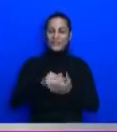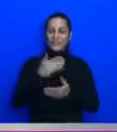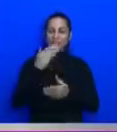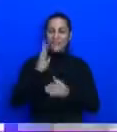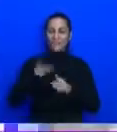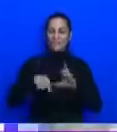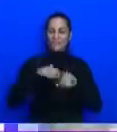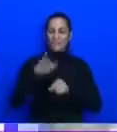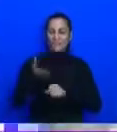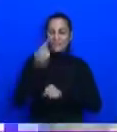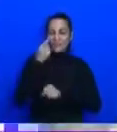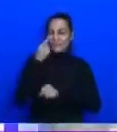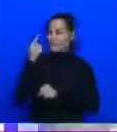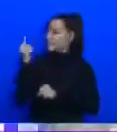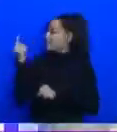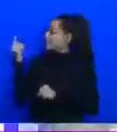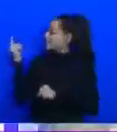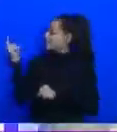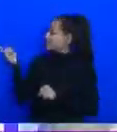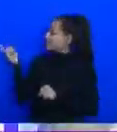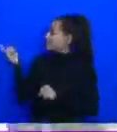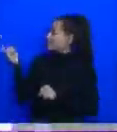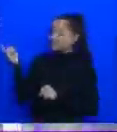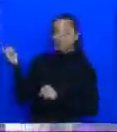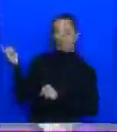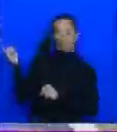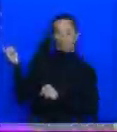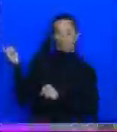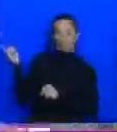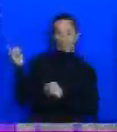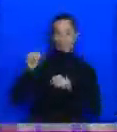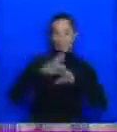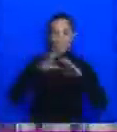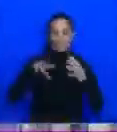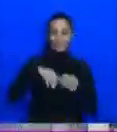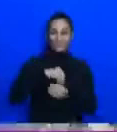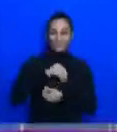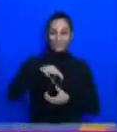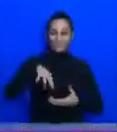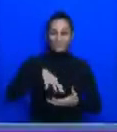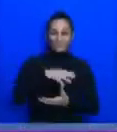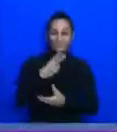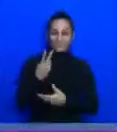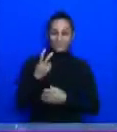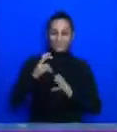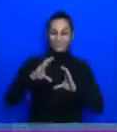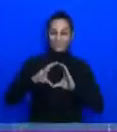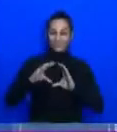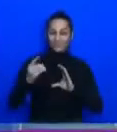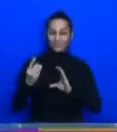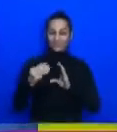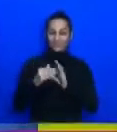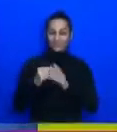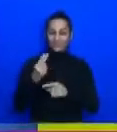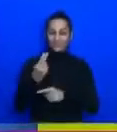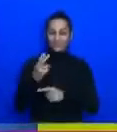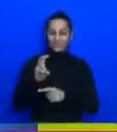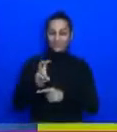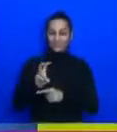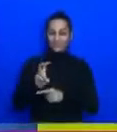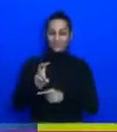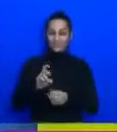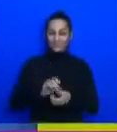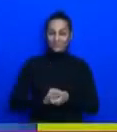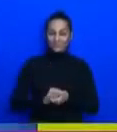bolas posicionadas. Valendo! Globo carregado, embaralhando 25 bolas numeradas de 01 a